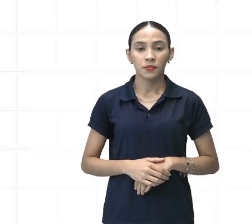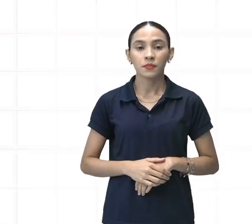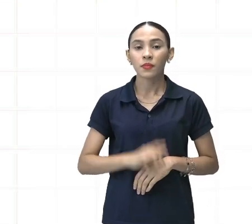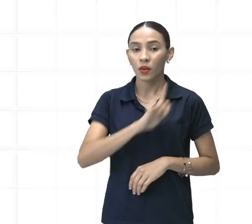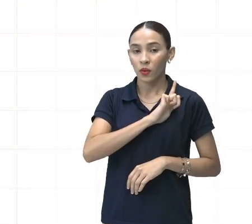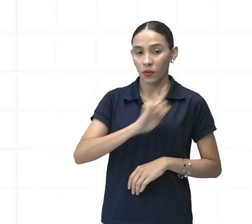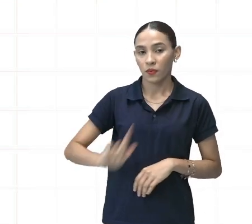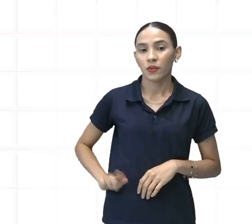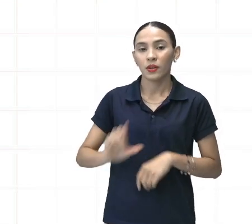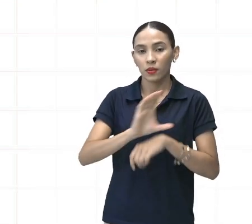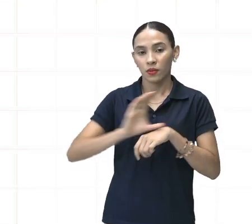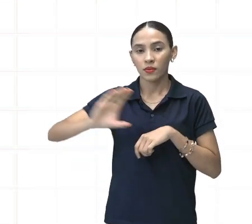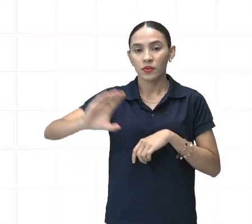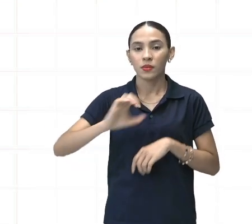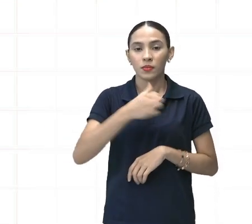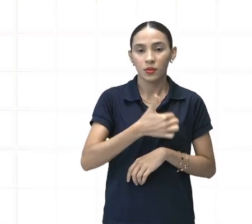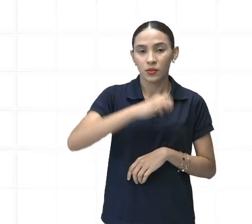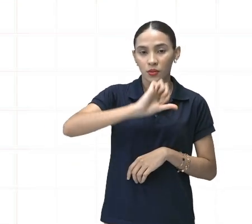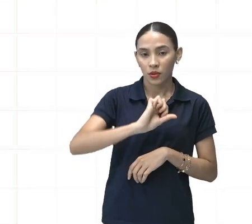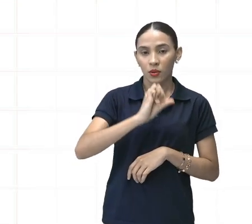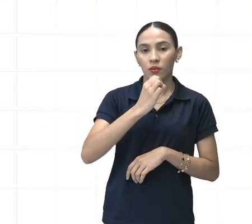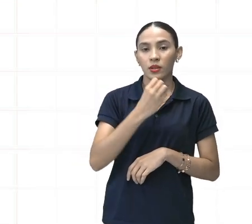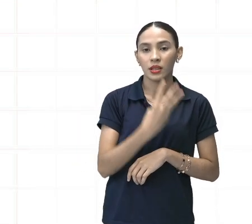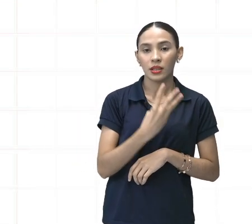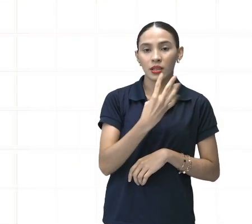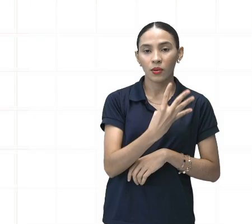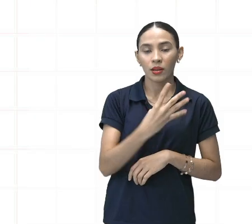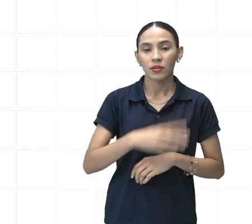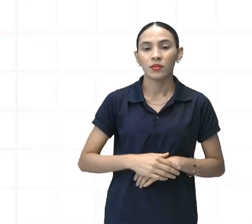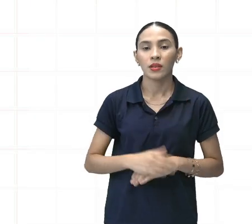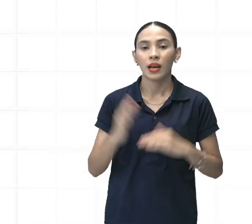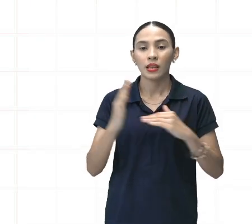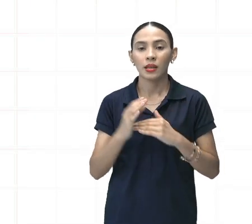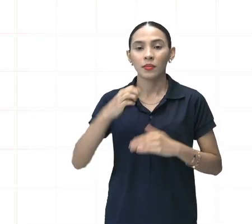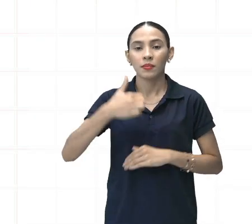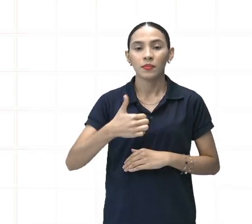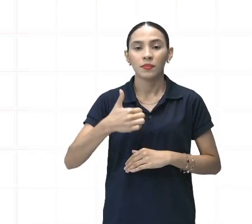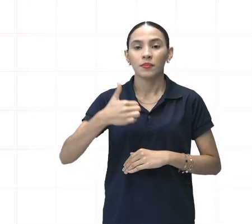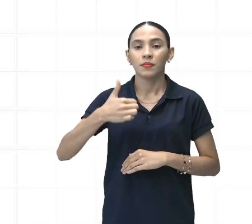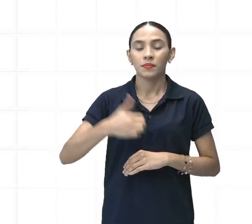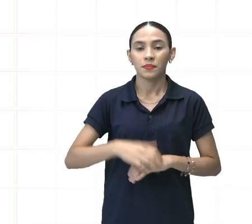Governo Constitucional de 1937 a